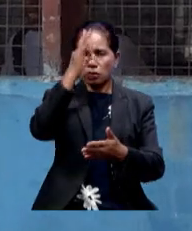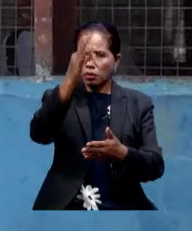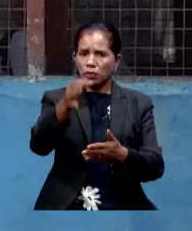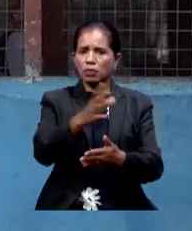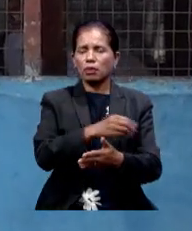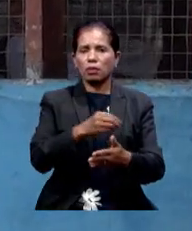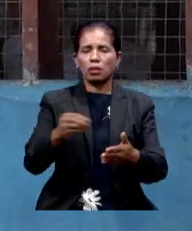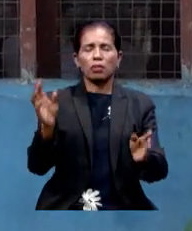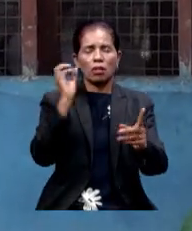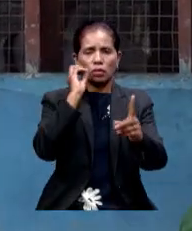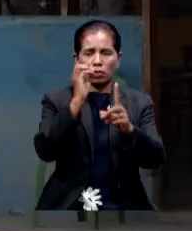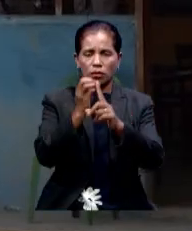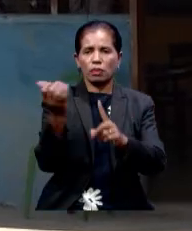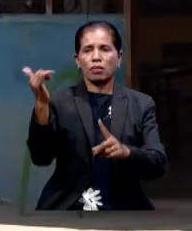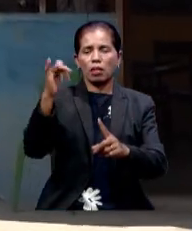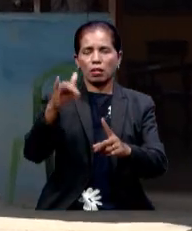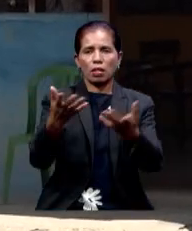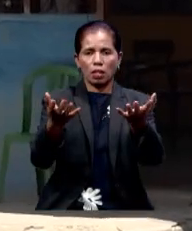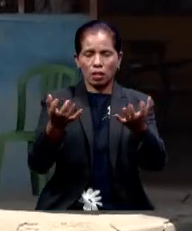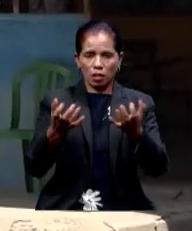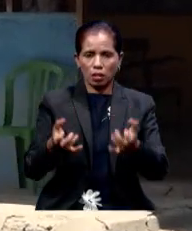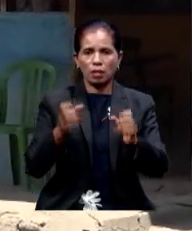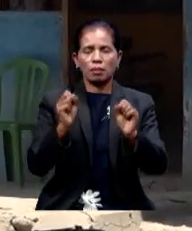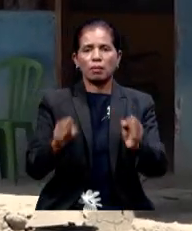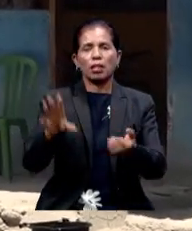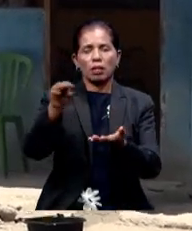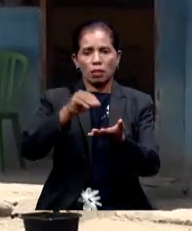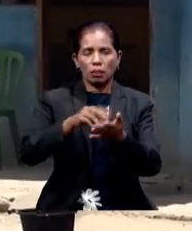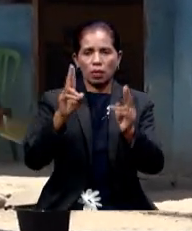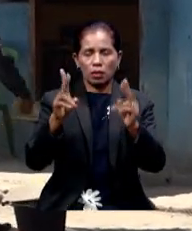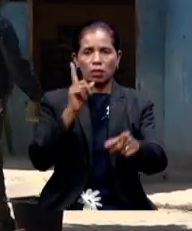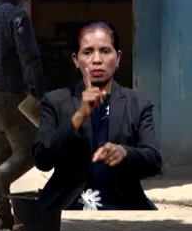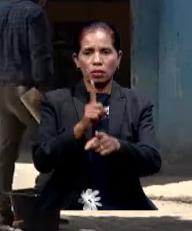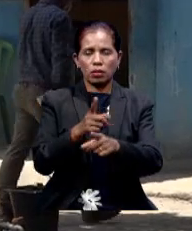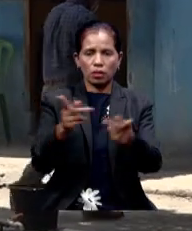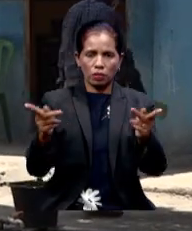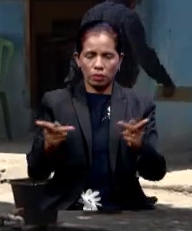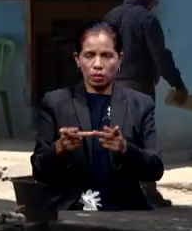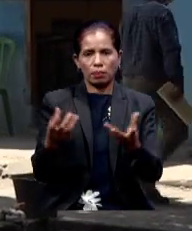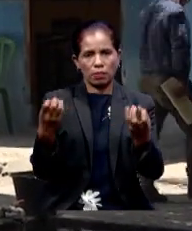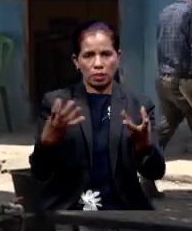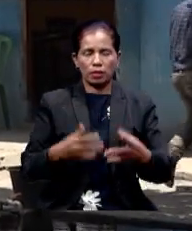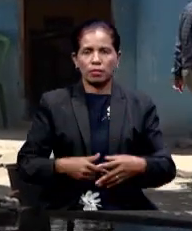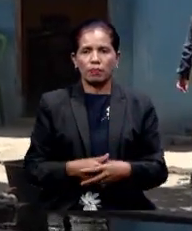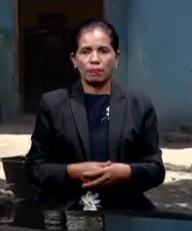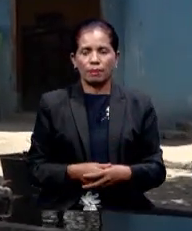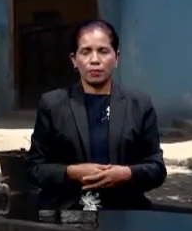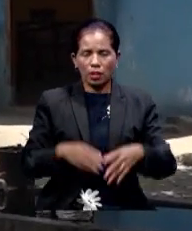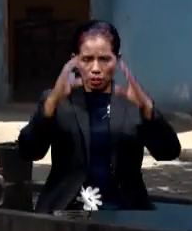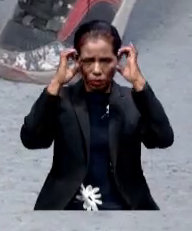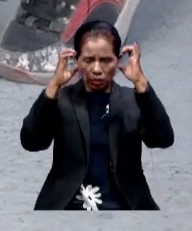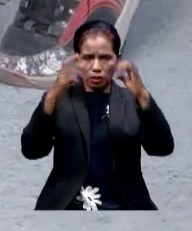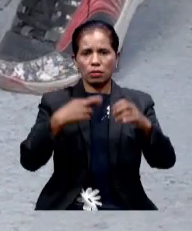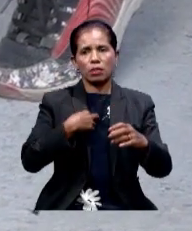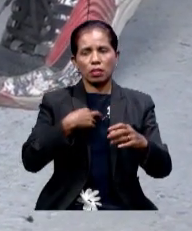que alcança objetivos ser nebe a cara no bela adapta a lais no lolos e ambiente oioi. Também a educação rásica